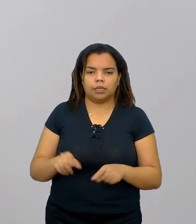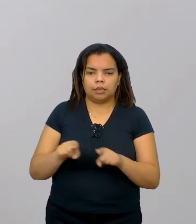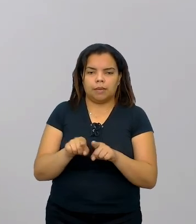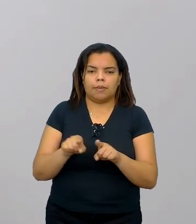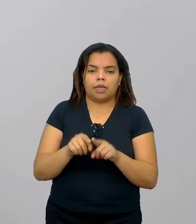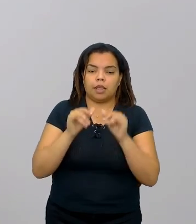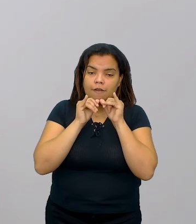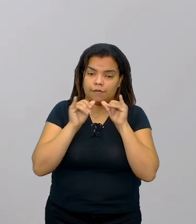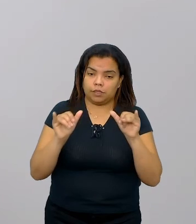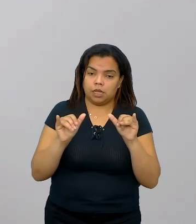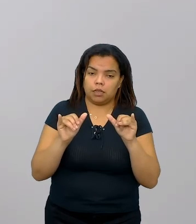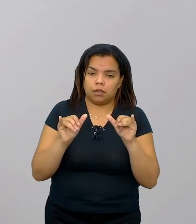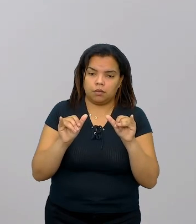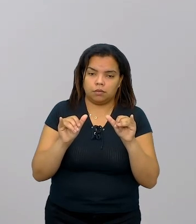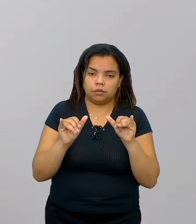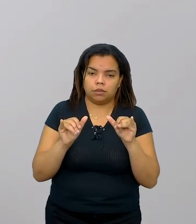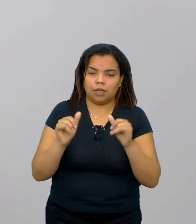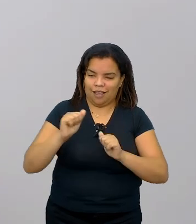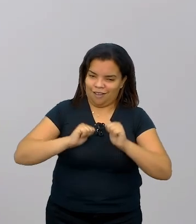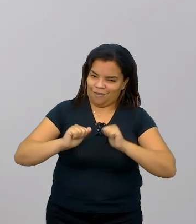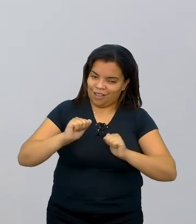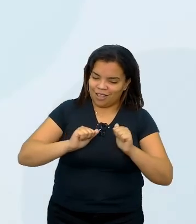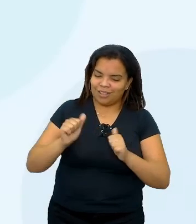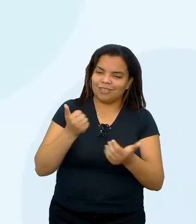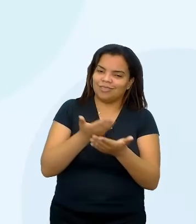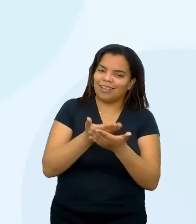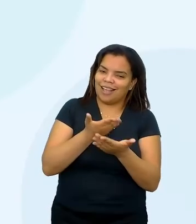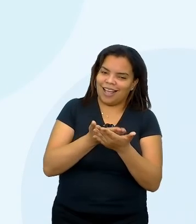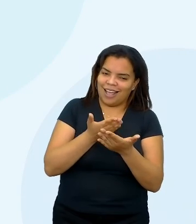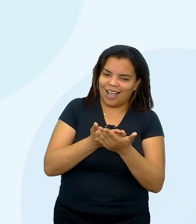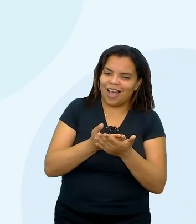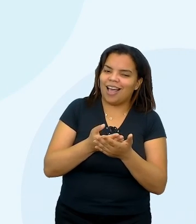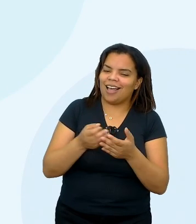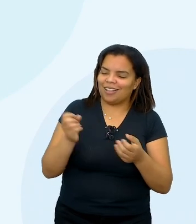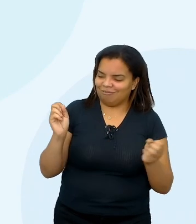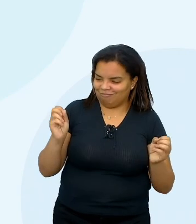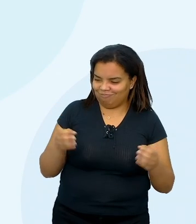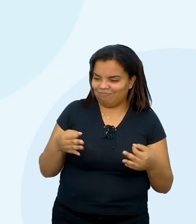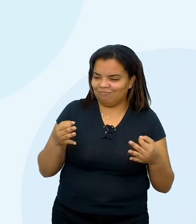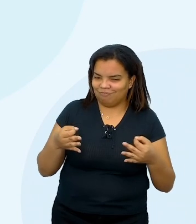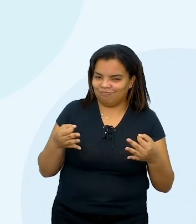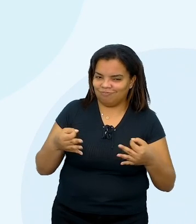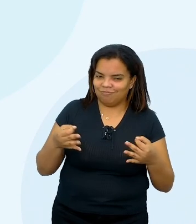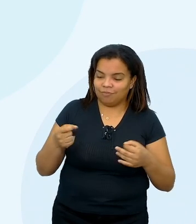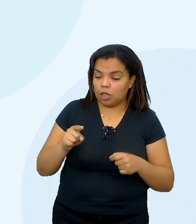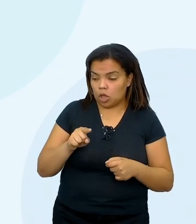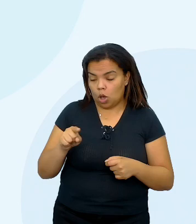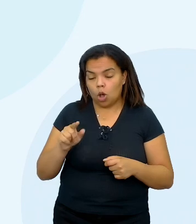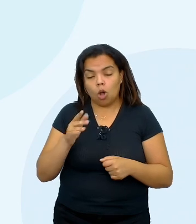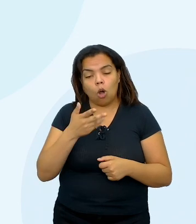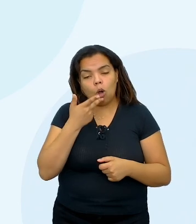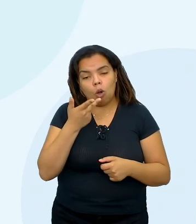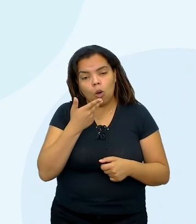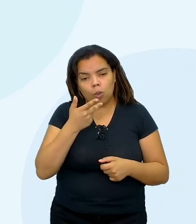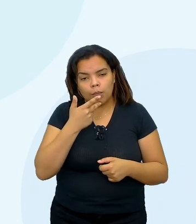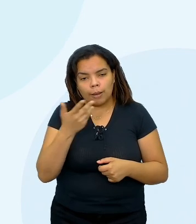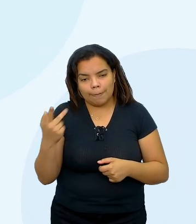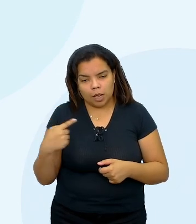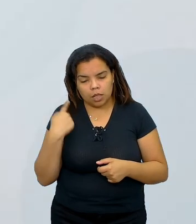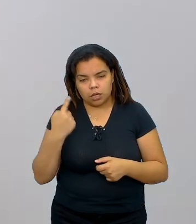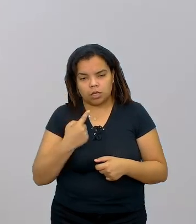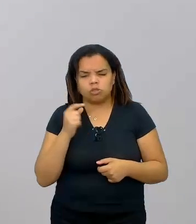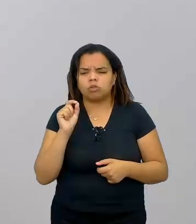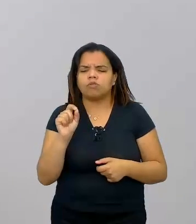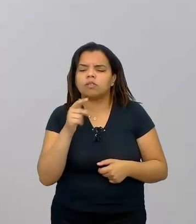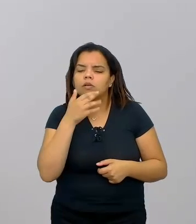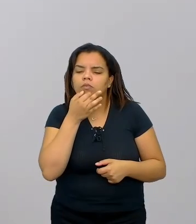queria avisá-los, né, da avaliação da nossa aula, exatamente. Então, conta aí pra gente o que você achou da aula que você acabou de assistir.